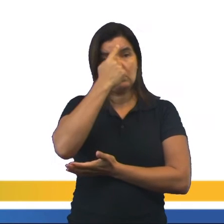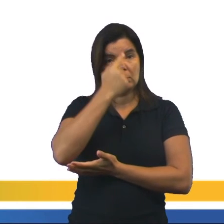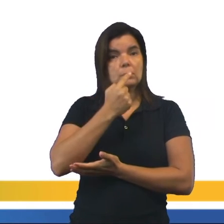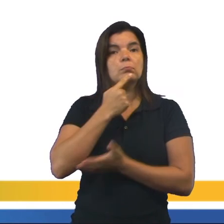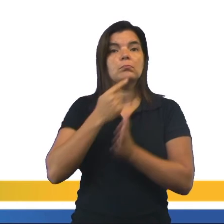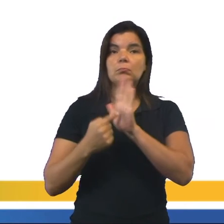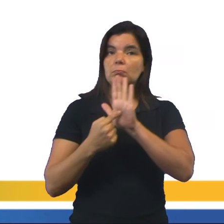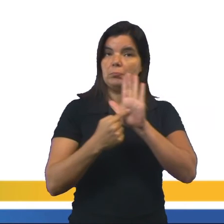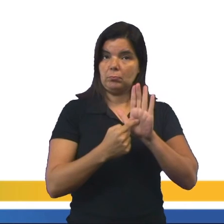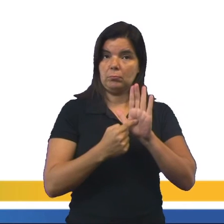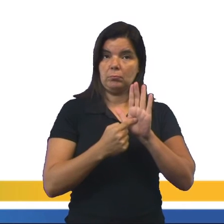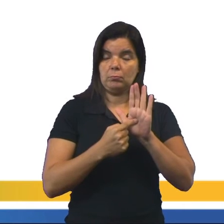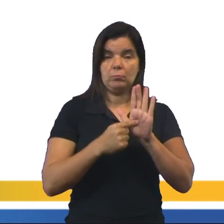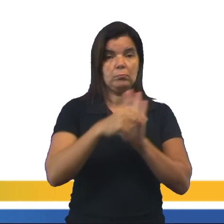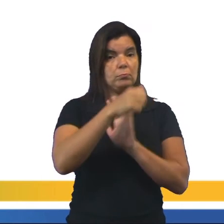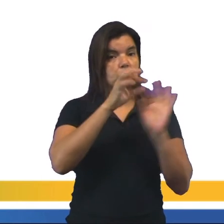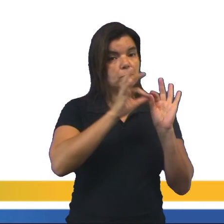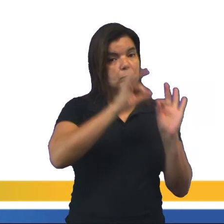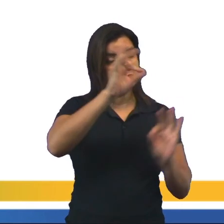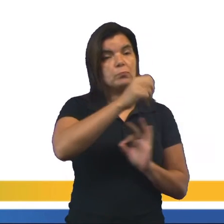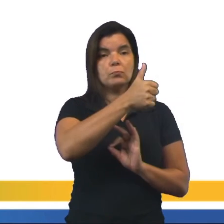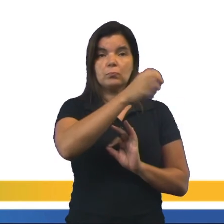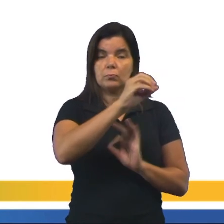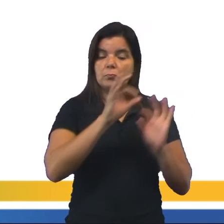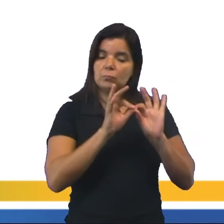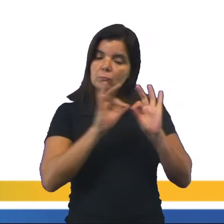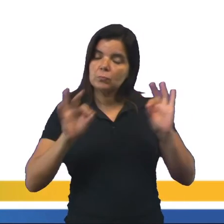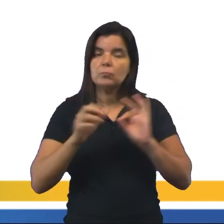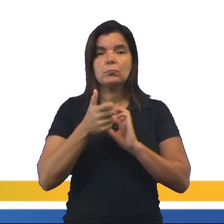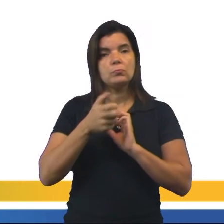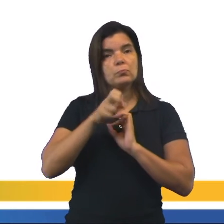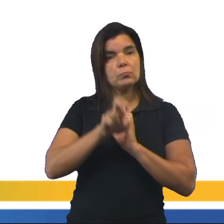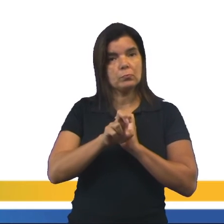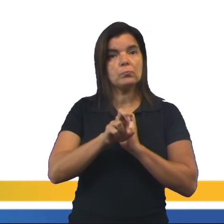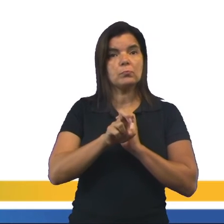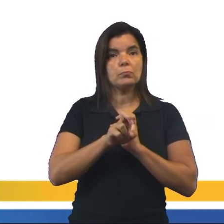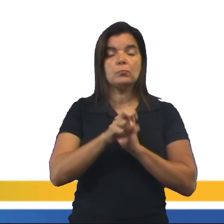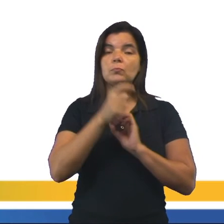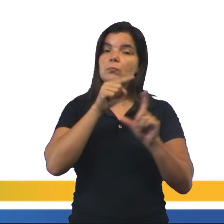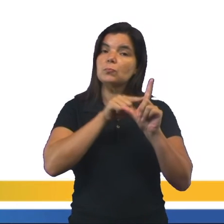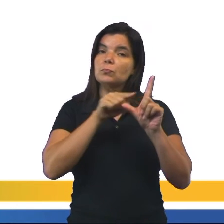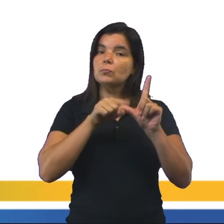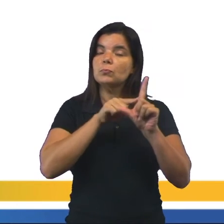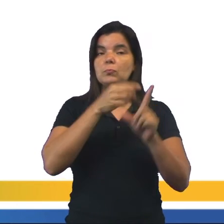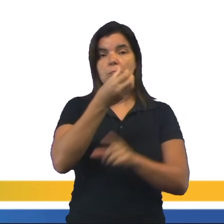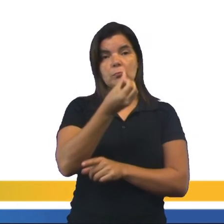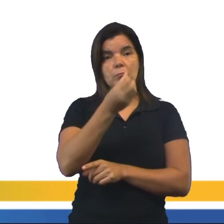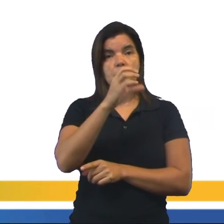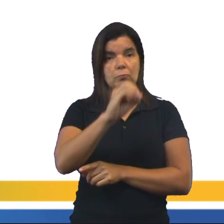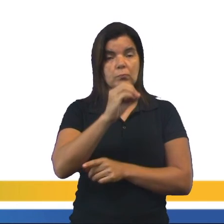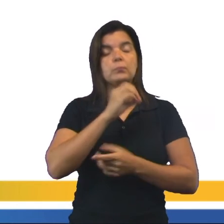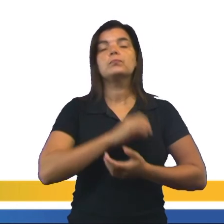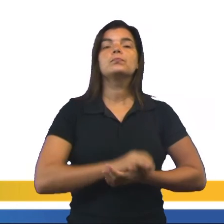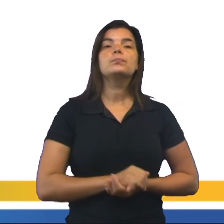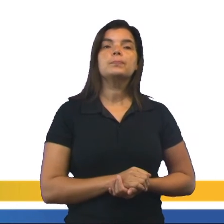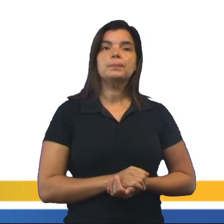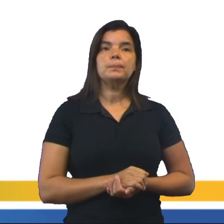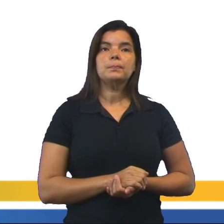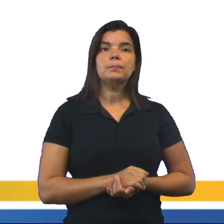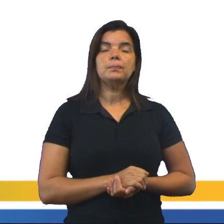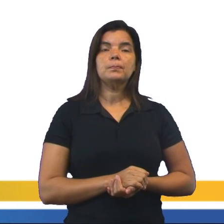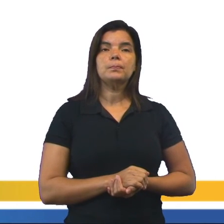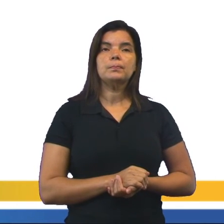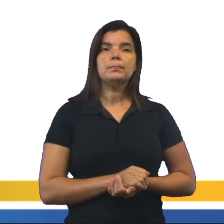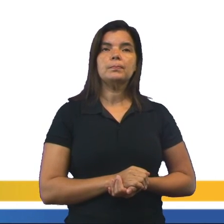desenho, que tem um lado de 10 metros e o outro de 15 metros, com um ângulo de 60 graus.